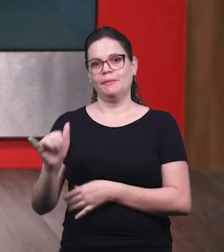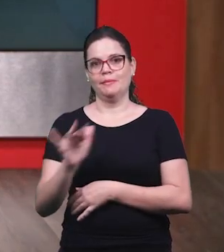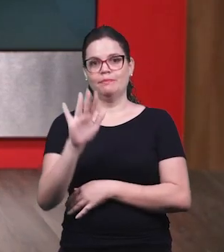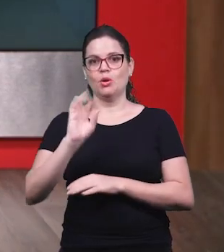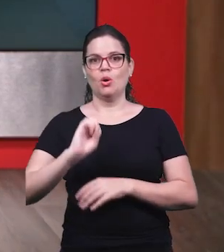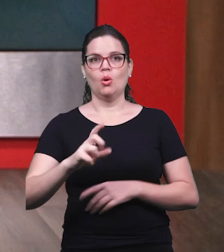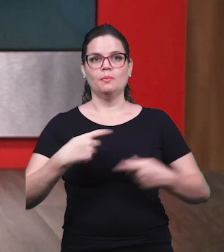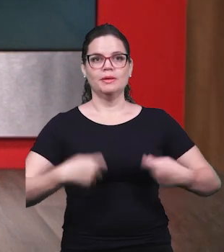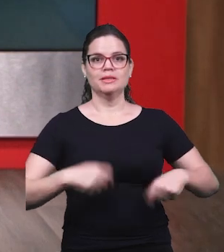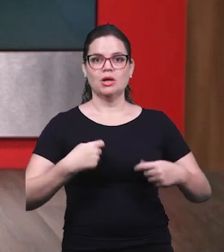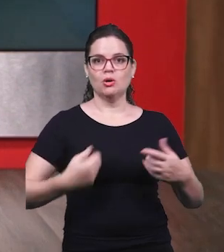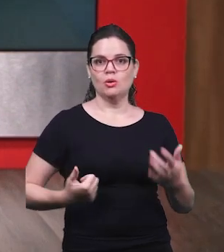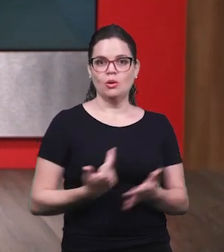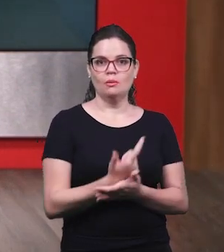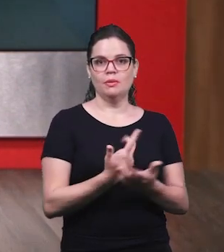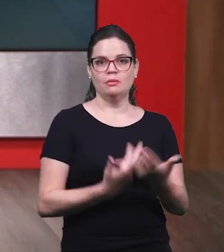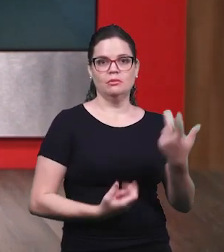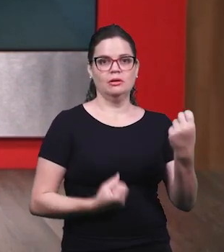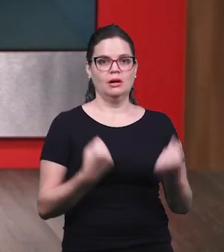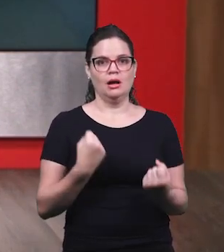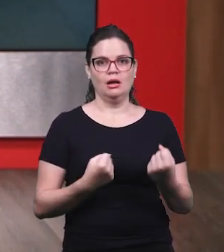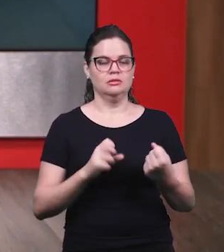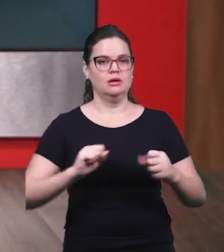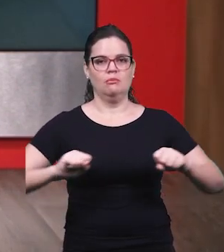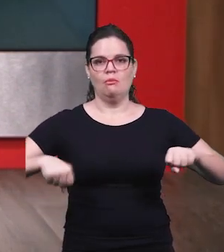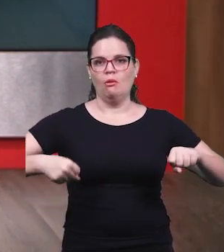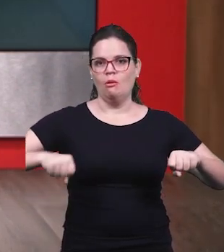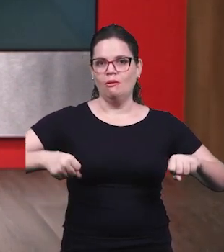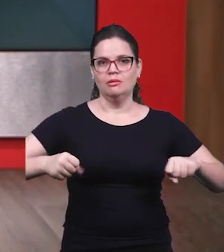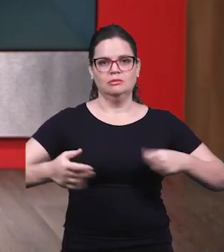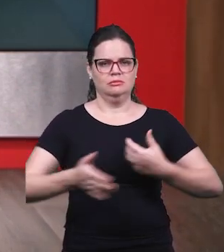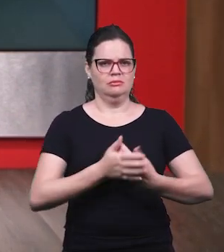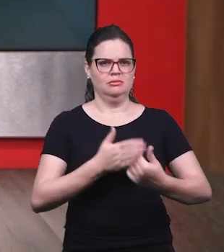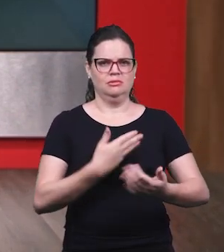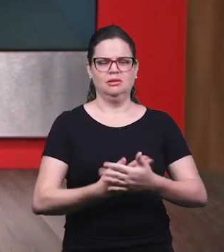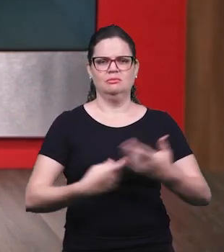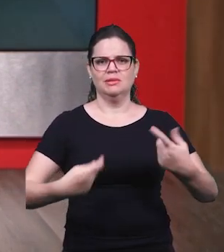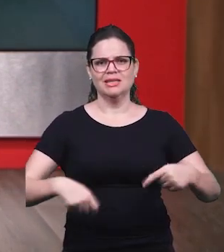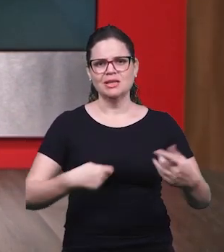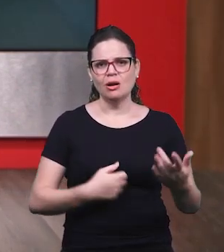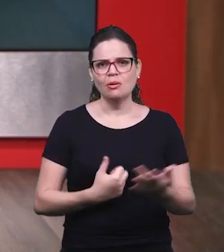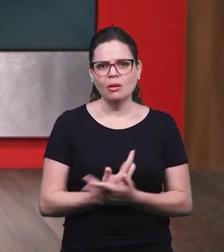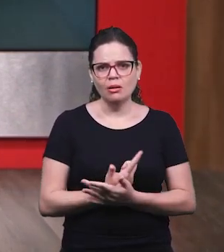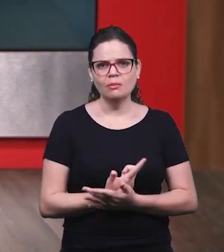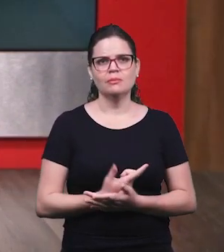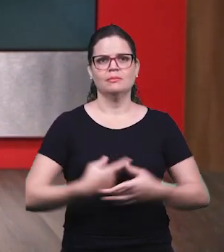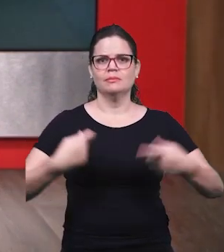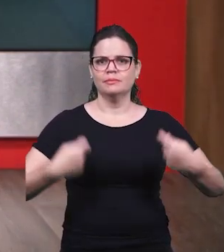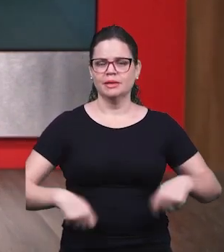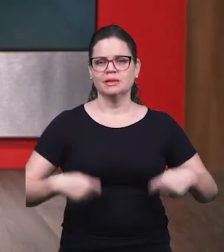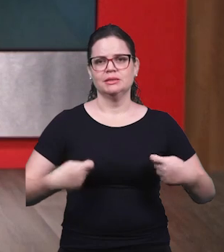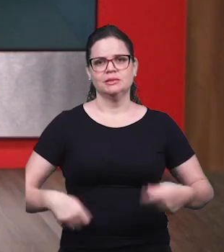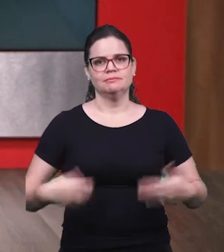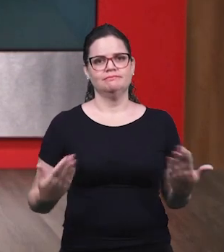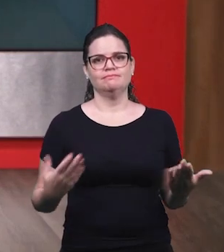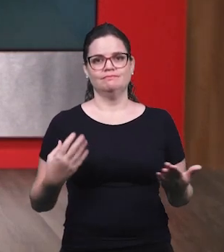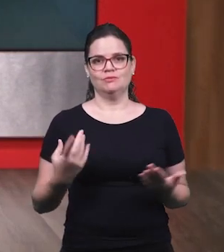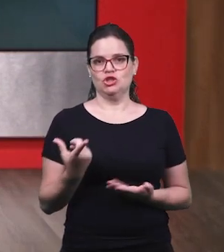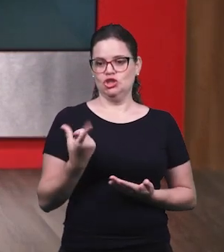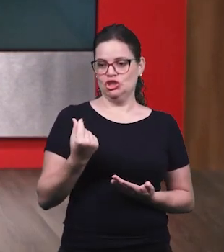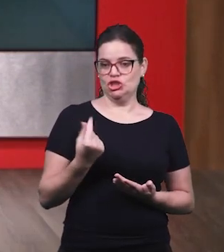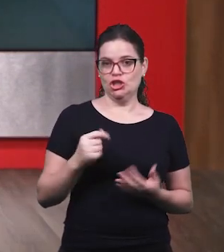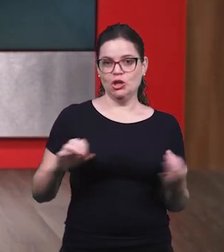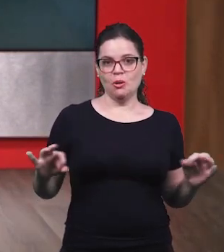alguma coisa, um carro, uma moto, uma coisa para você comprar, precisa muito e não tem todo o